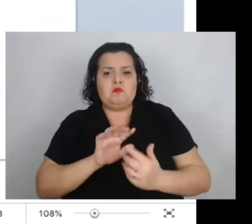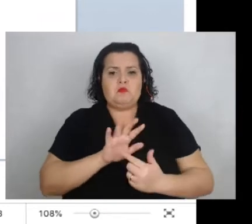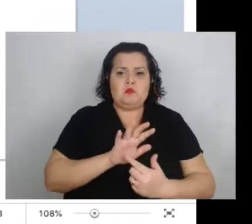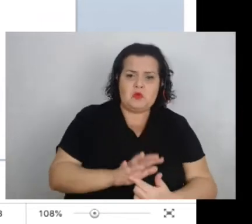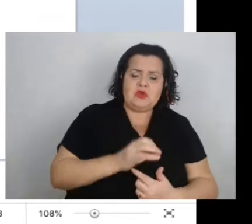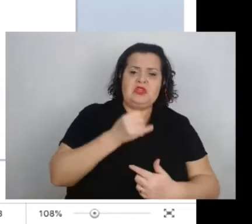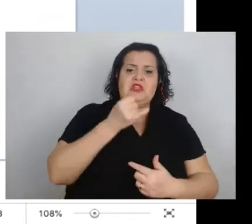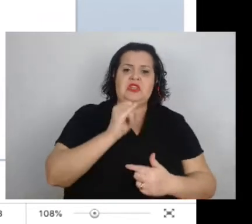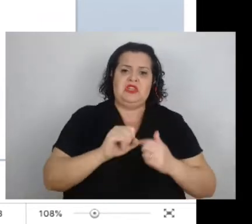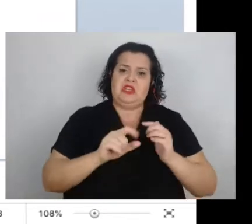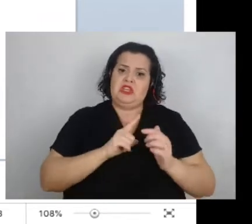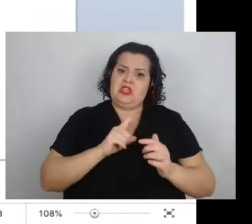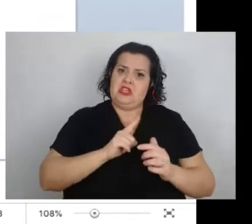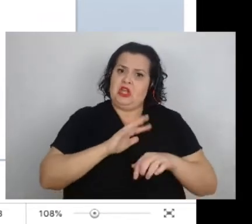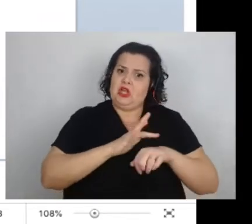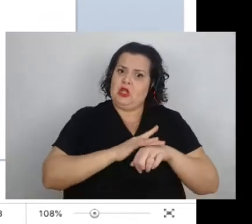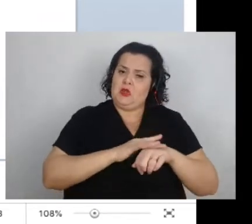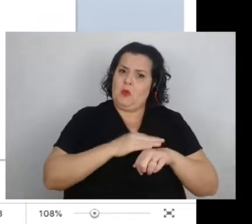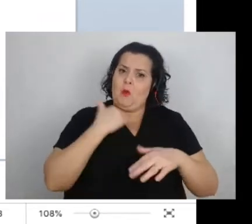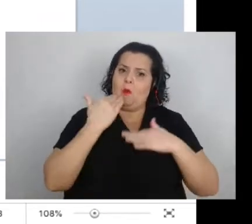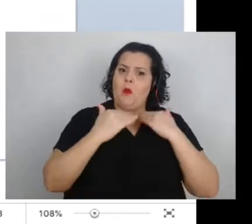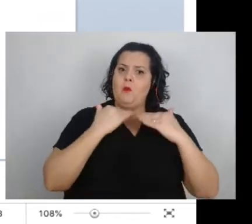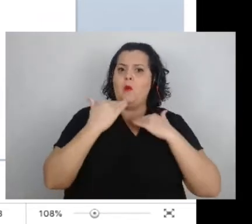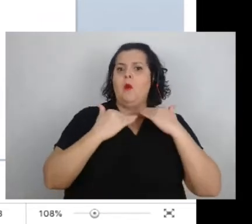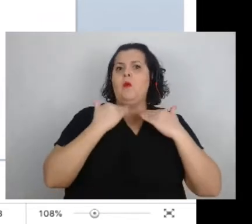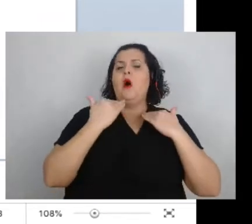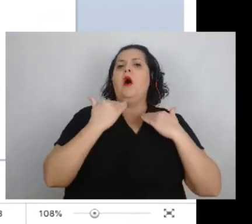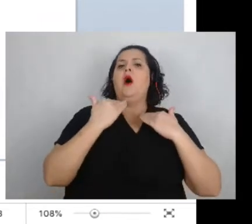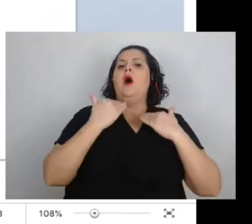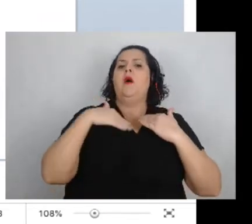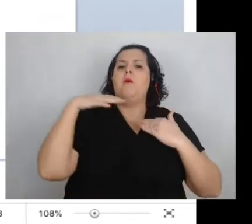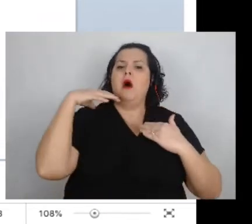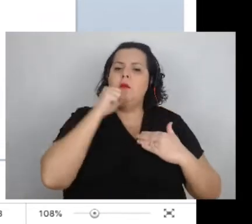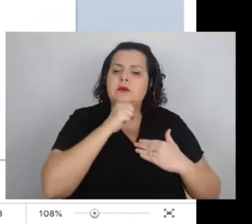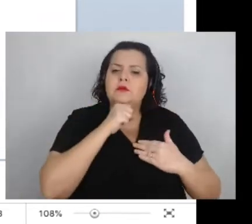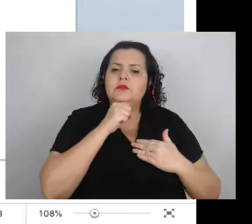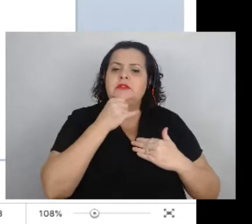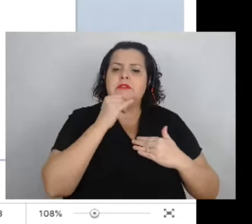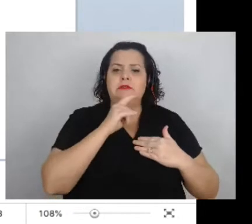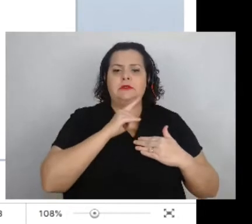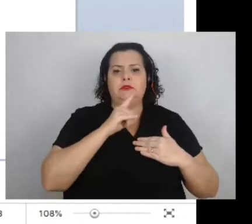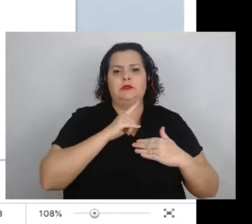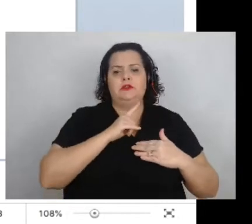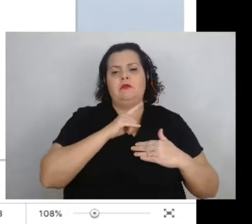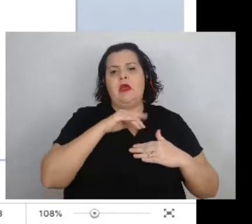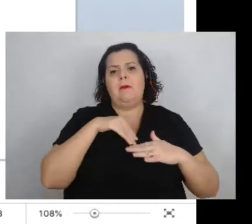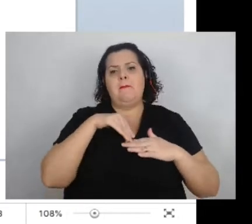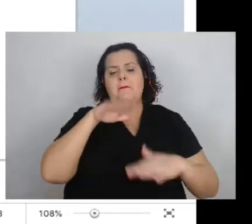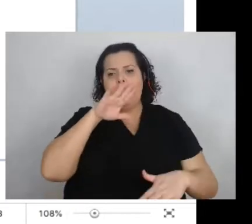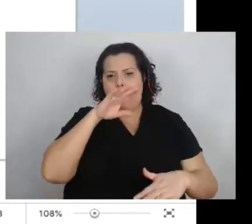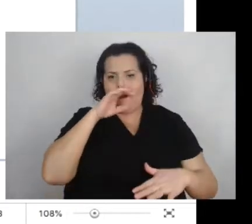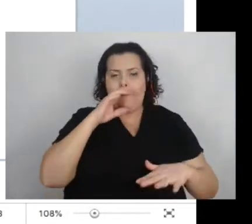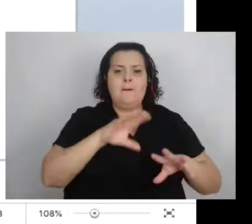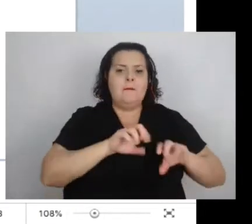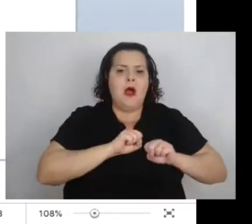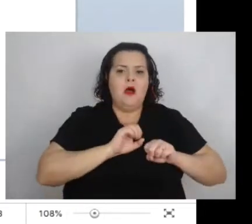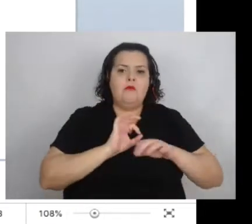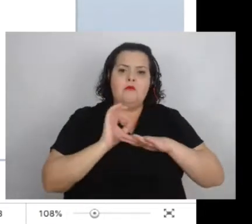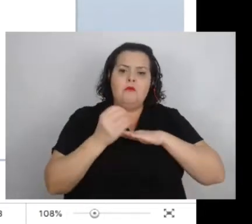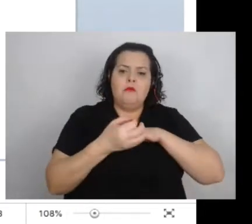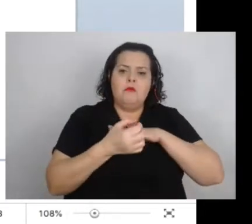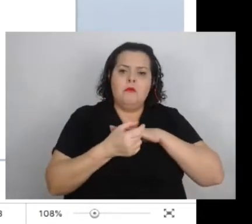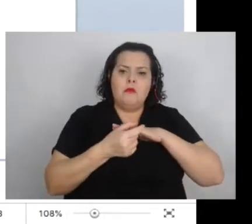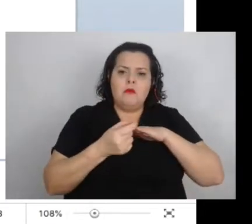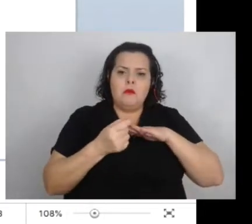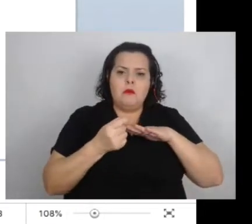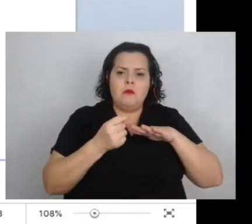alta, e o que a gente viu no nosso estudo inicial aqui também é que pacientes que tinham um CT menor